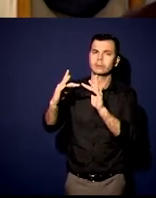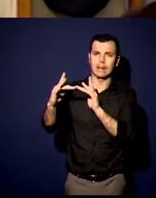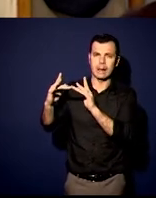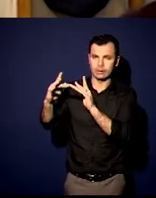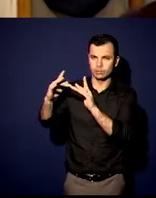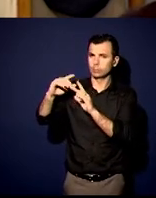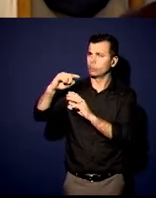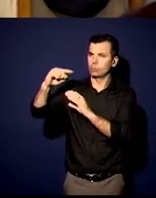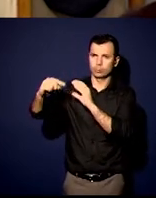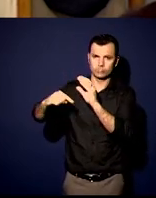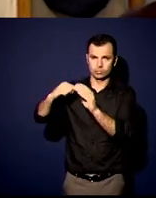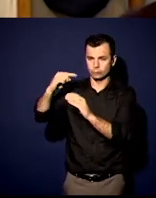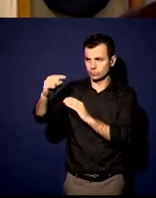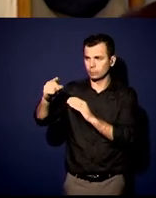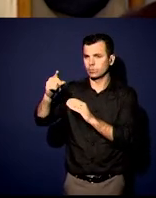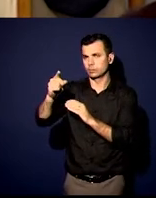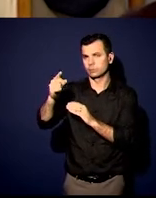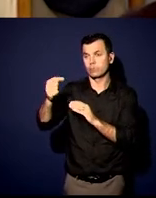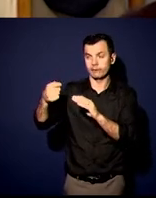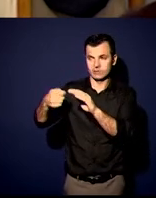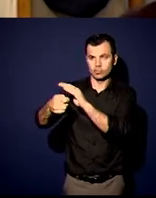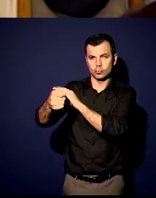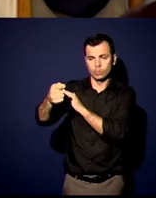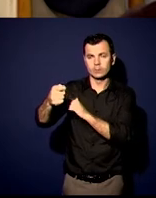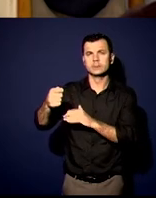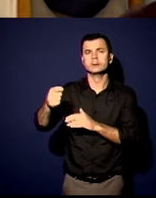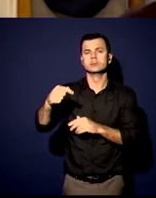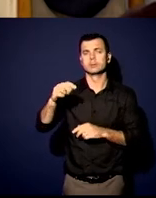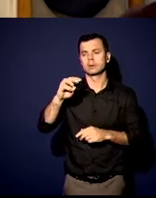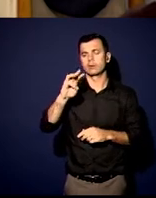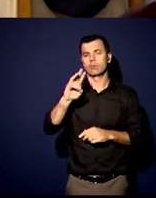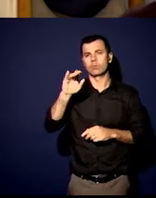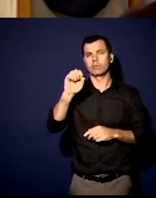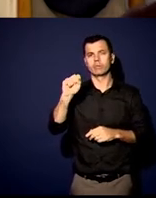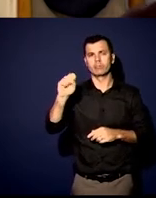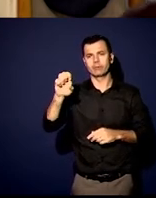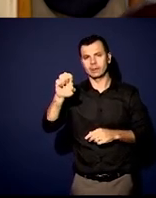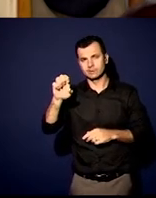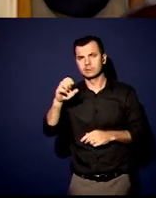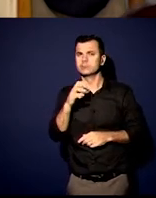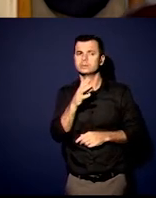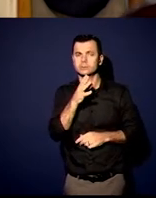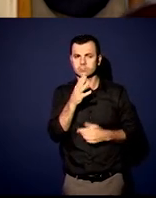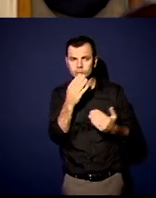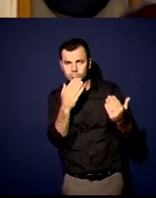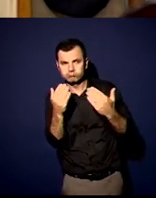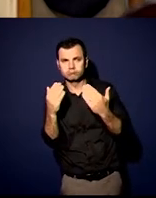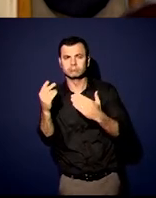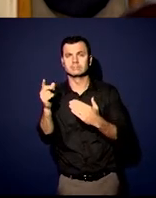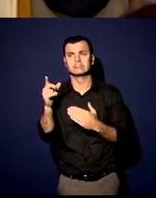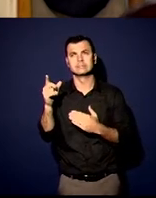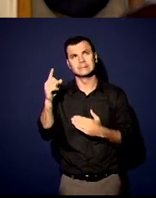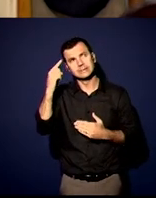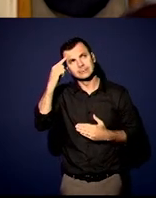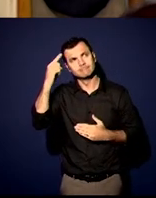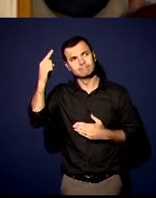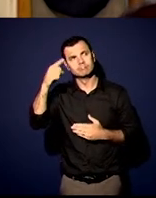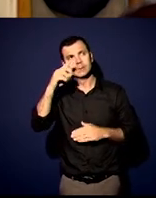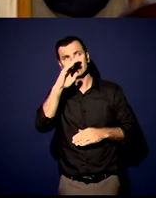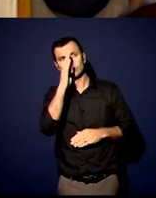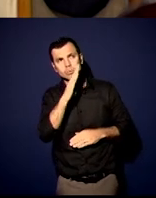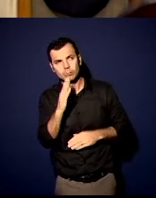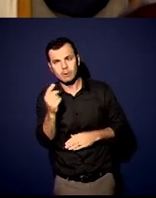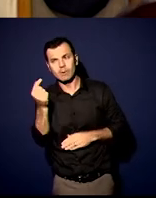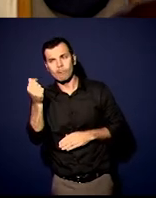nós na arco Advice também falamos e muitos questionam se devem investir ou não no Brasil se